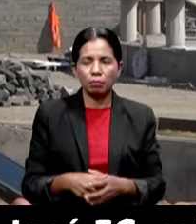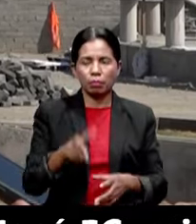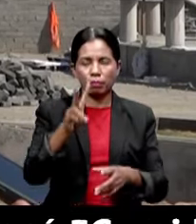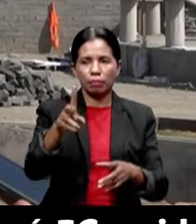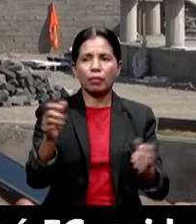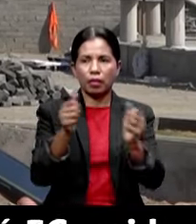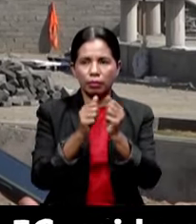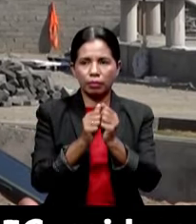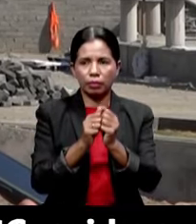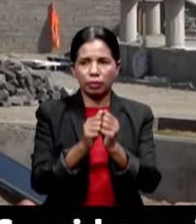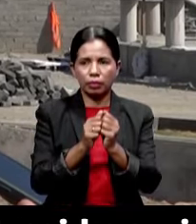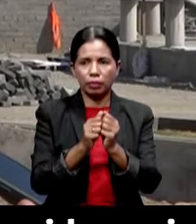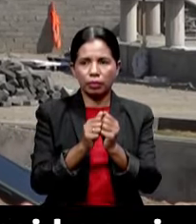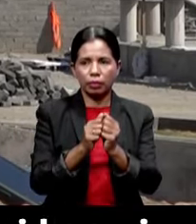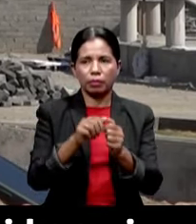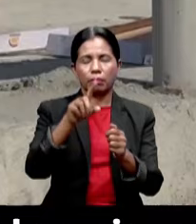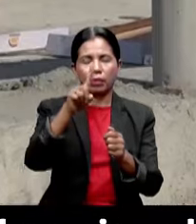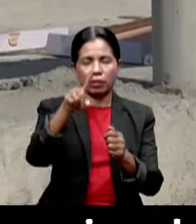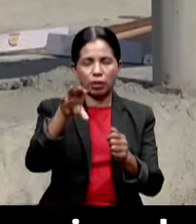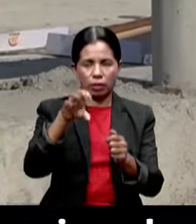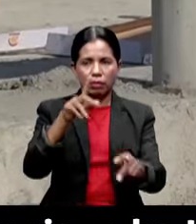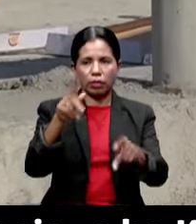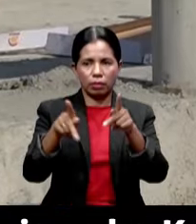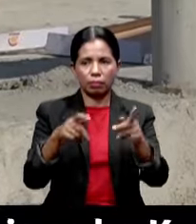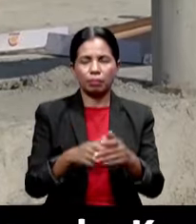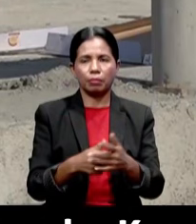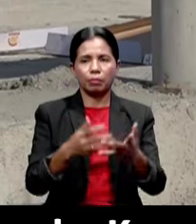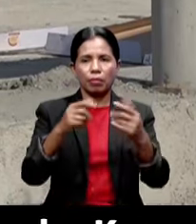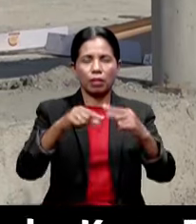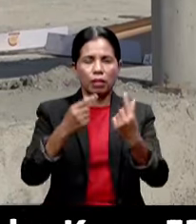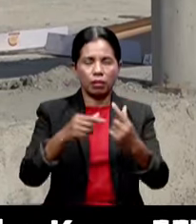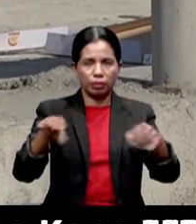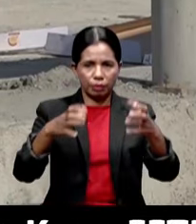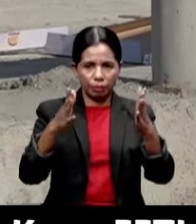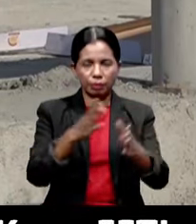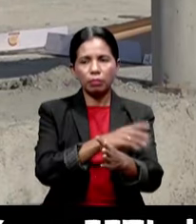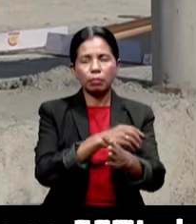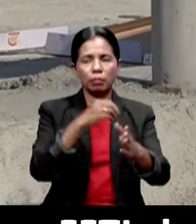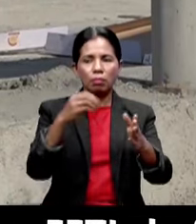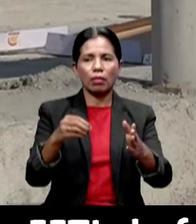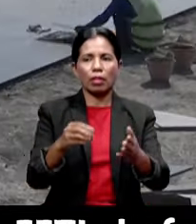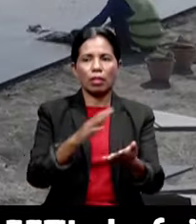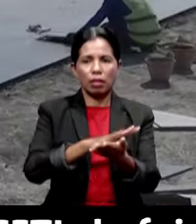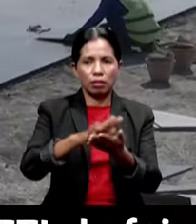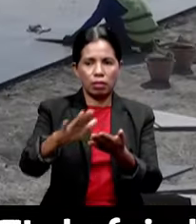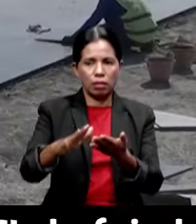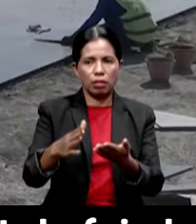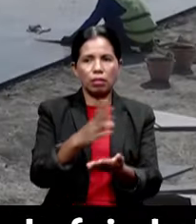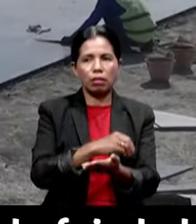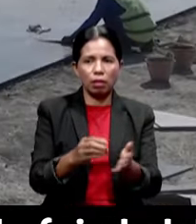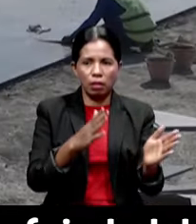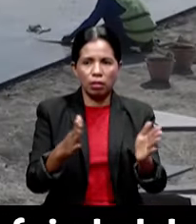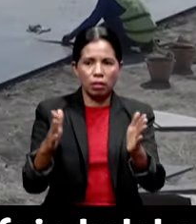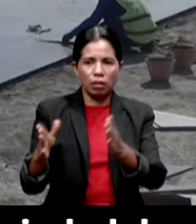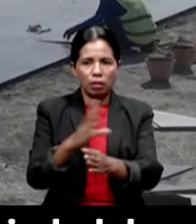total pel 12 pessoas. Tur observação GMN da down ne equipa trabalhador sira e construção ne na he onas lezu e altar no